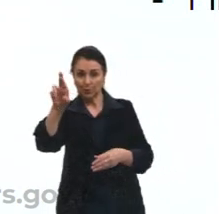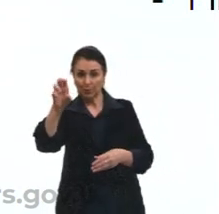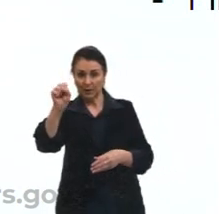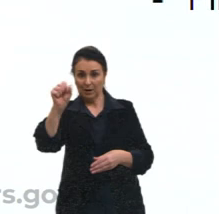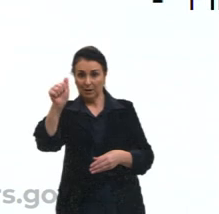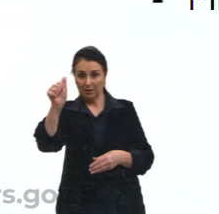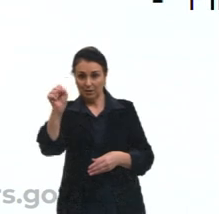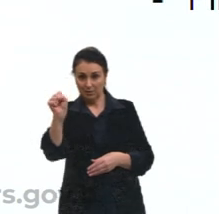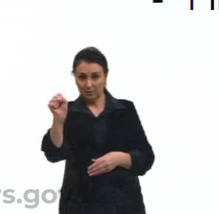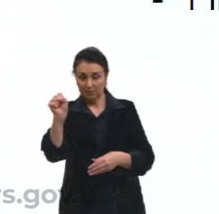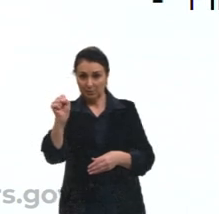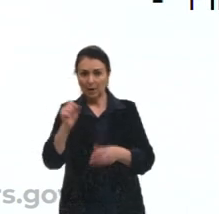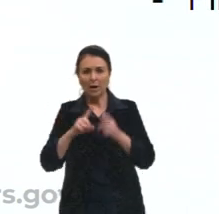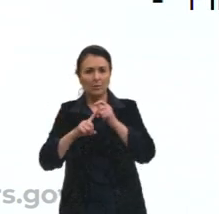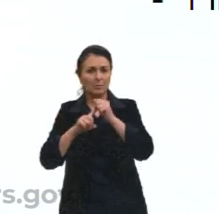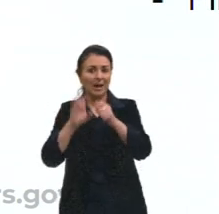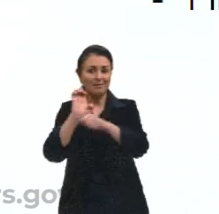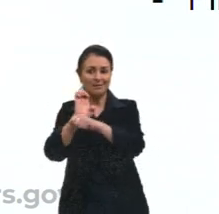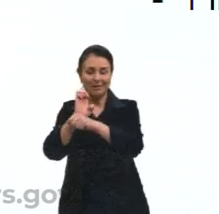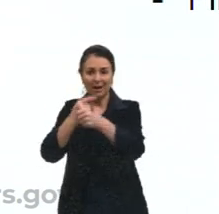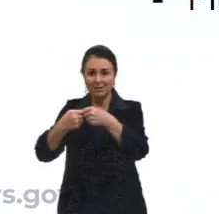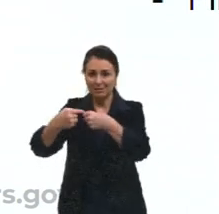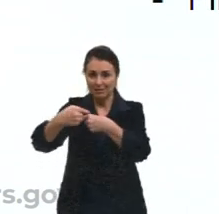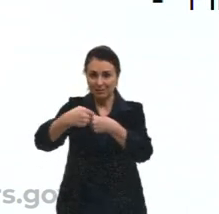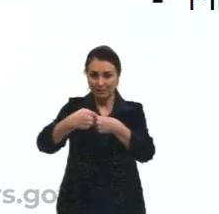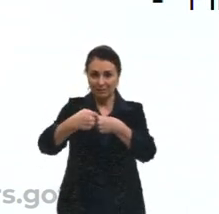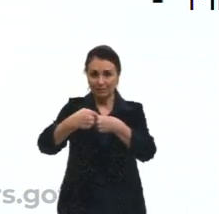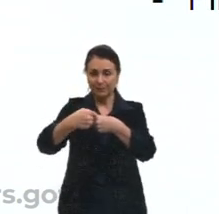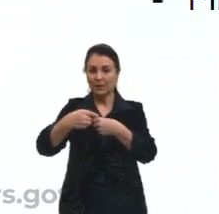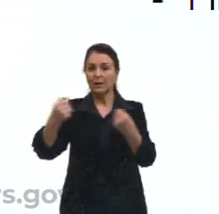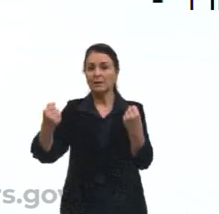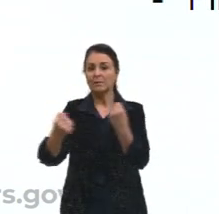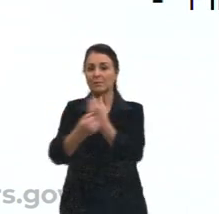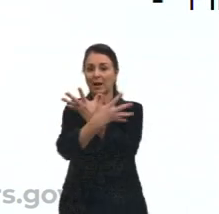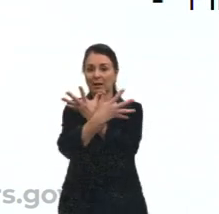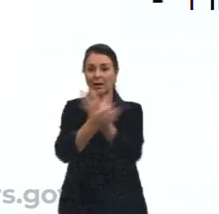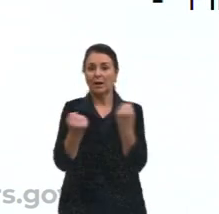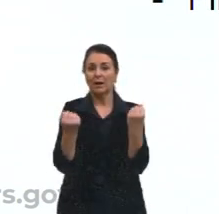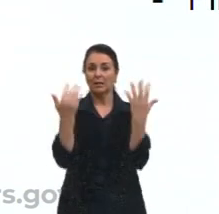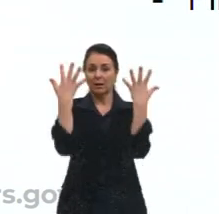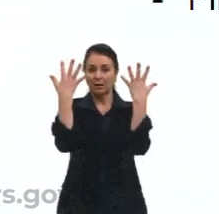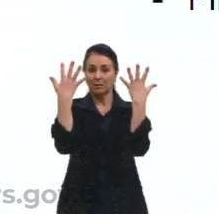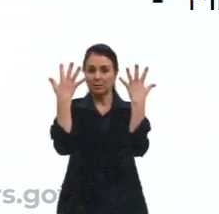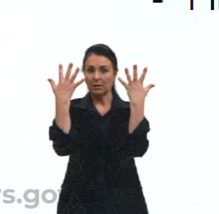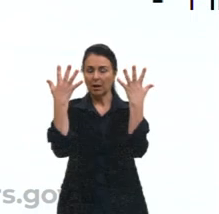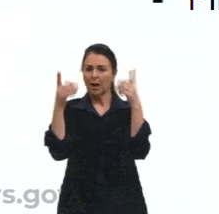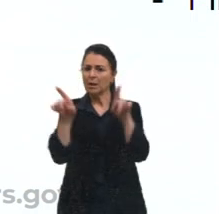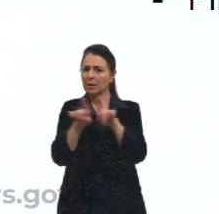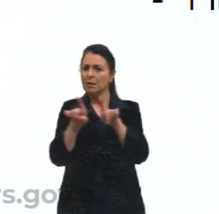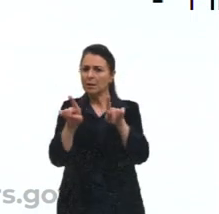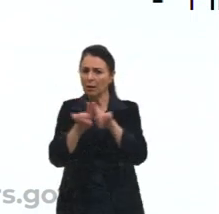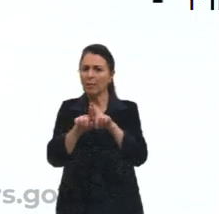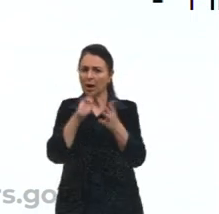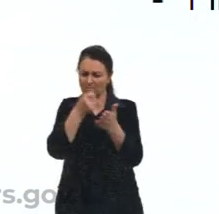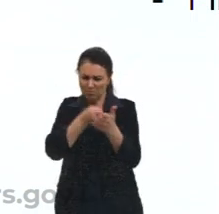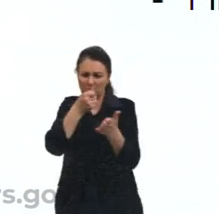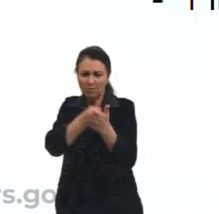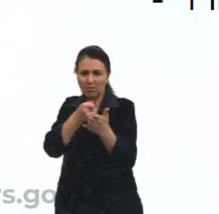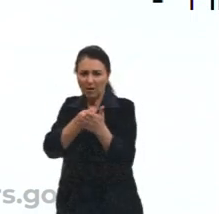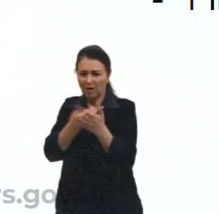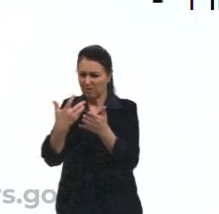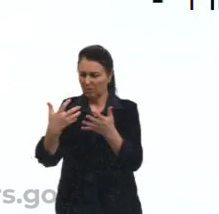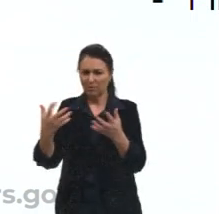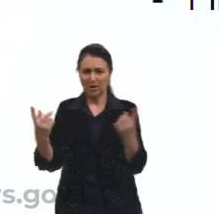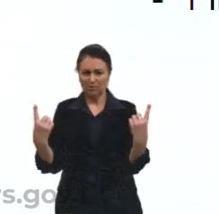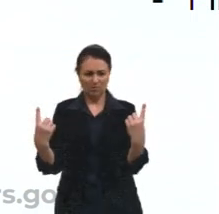principais cidades estados da Grécia Esparta e Atenas acabaram lutando entre si para ver quem é que é dominar